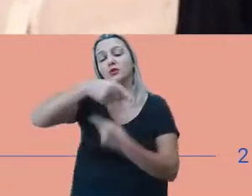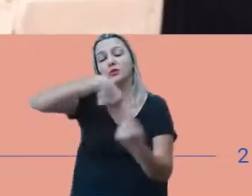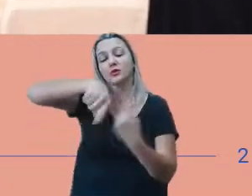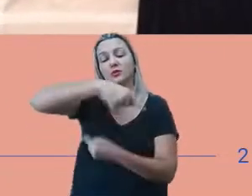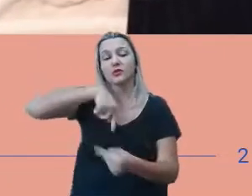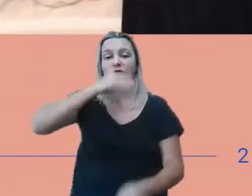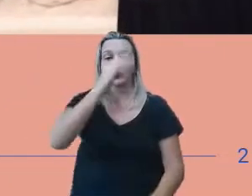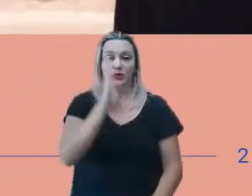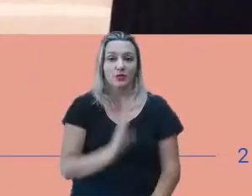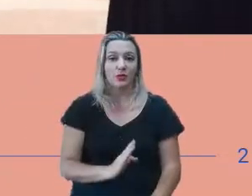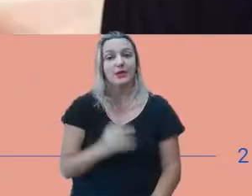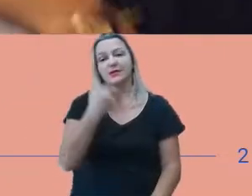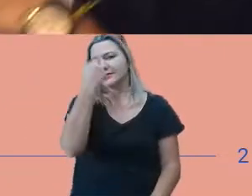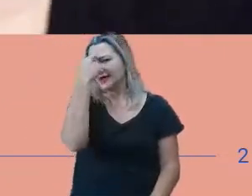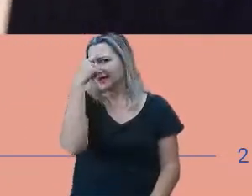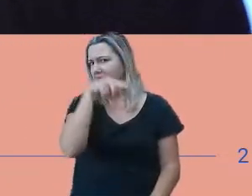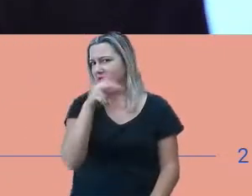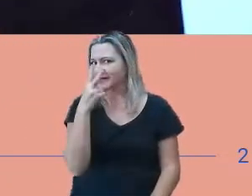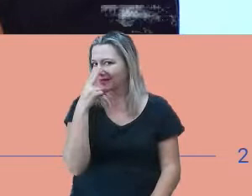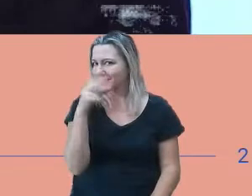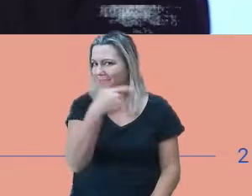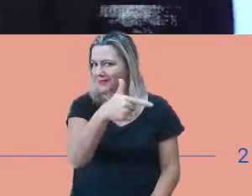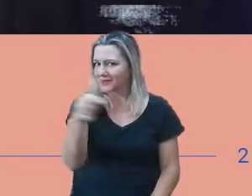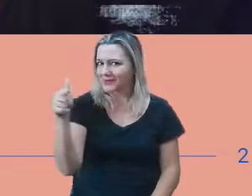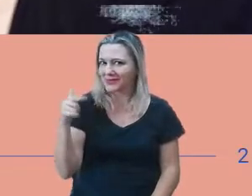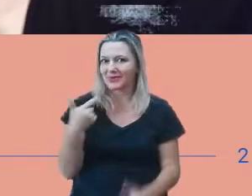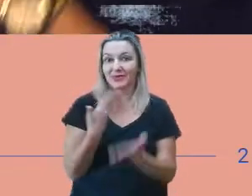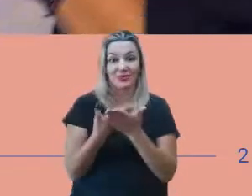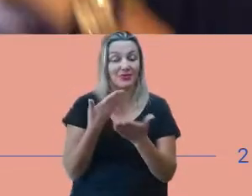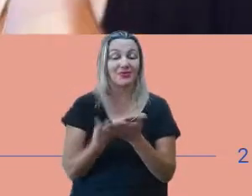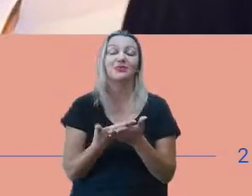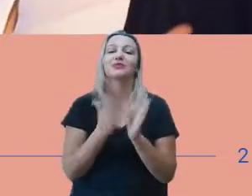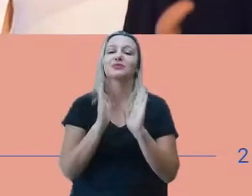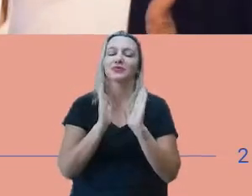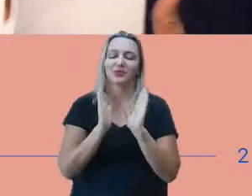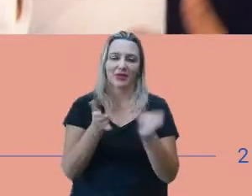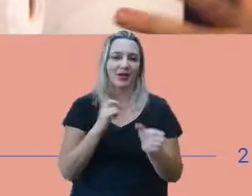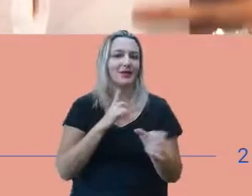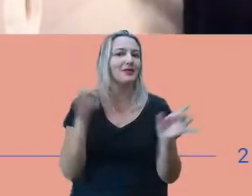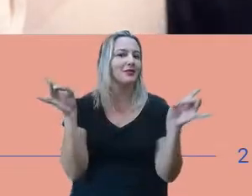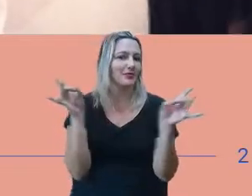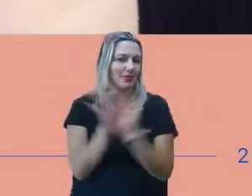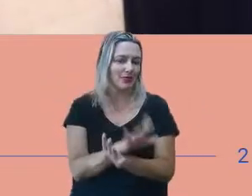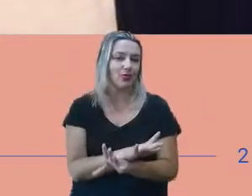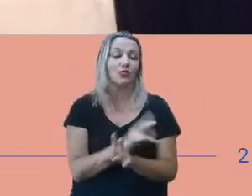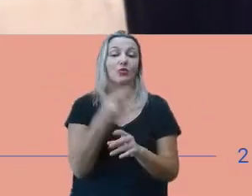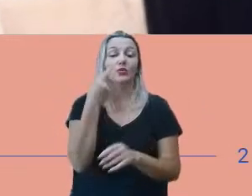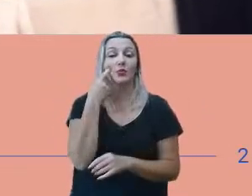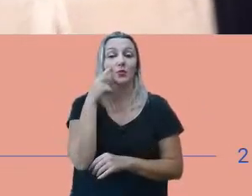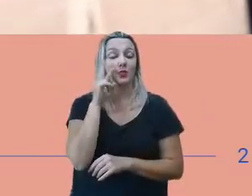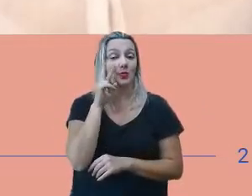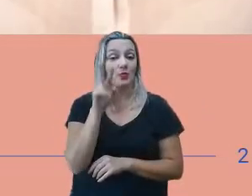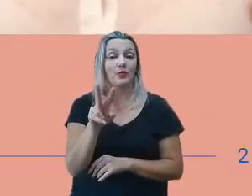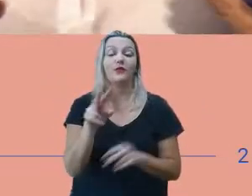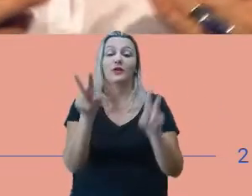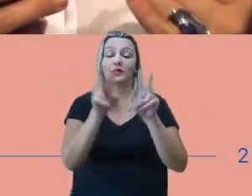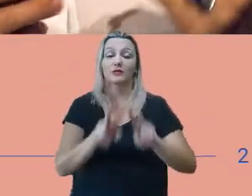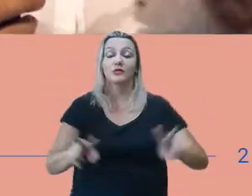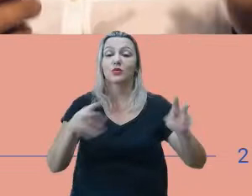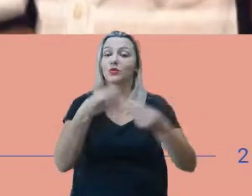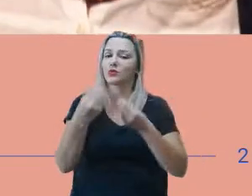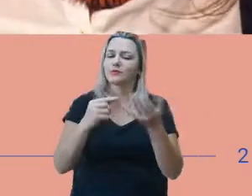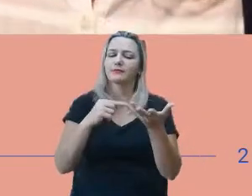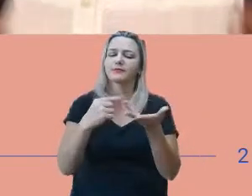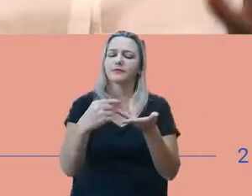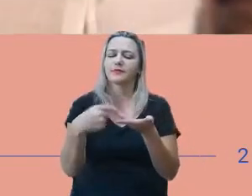que não tinha um estudo né E tem e já trouxe uma visão das possibilidades da economia circular e